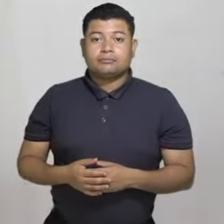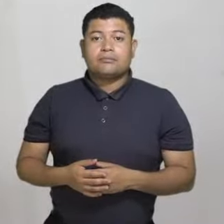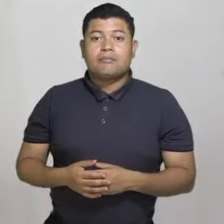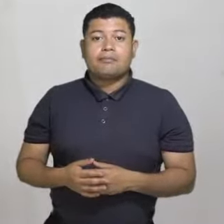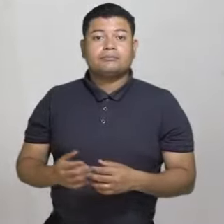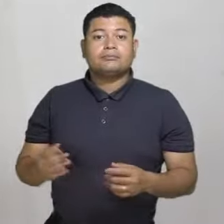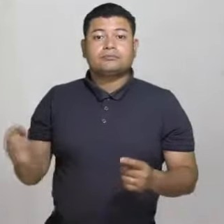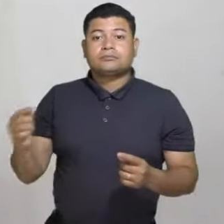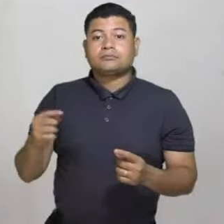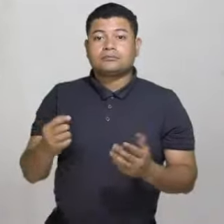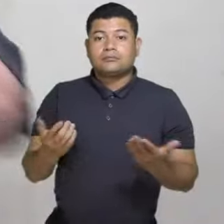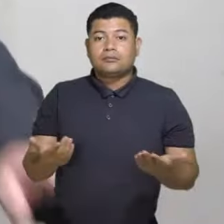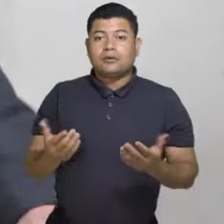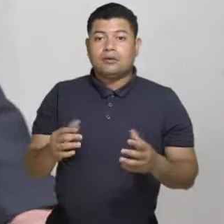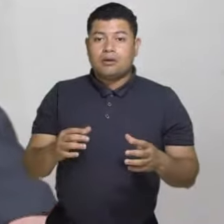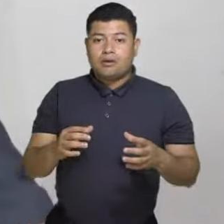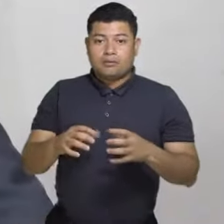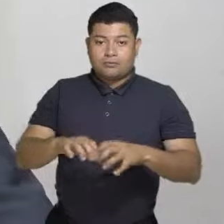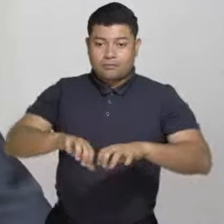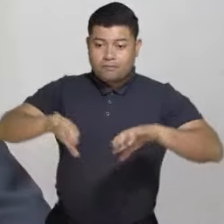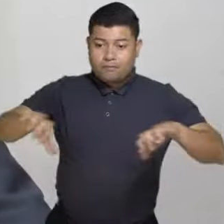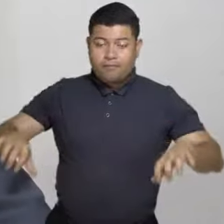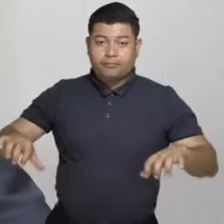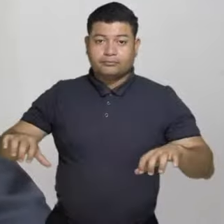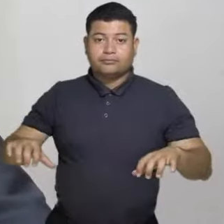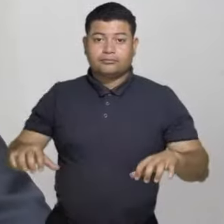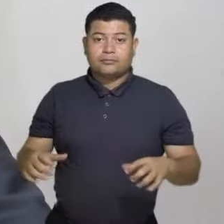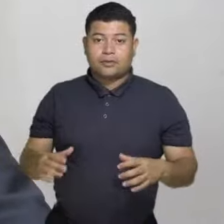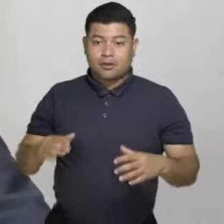a segregação dos fundos.